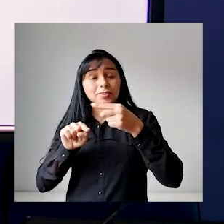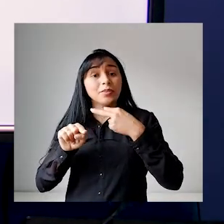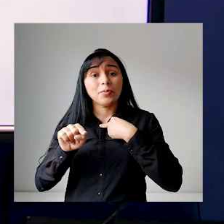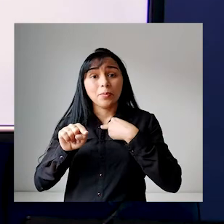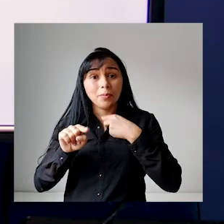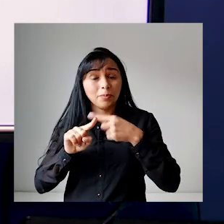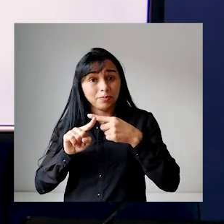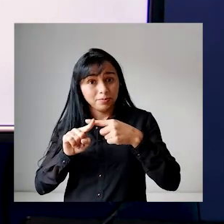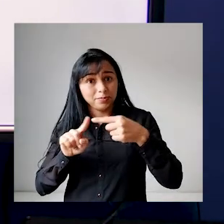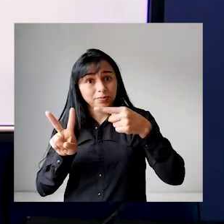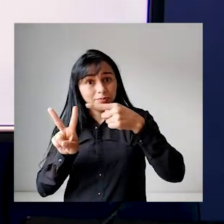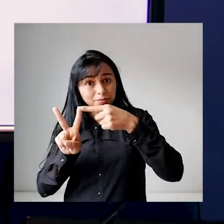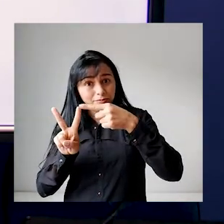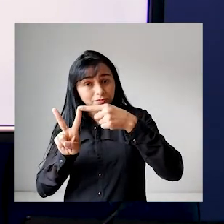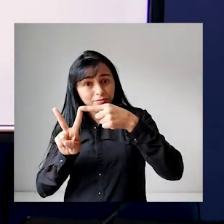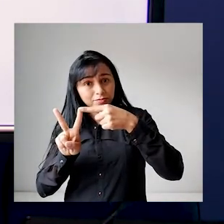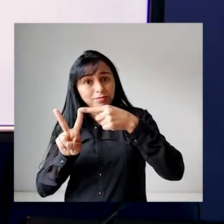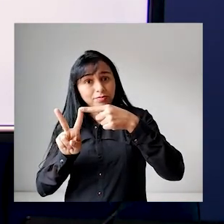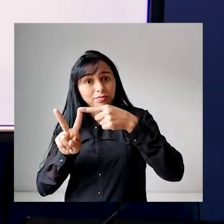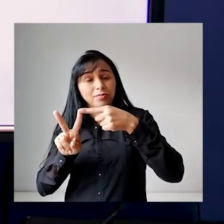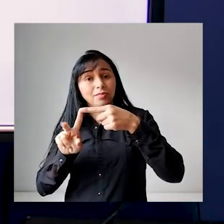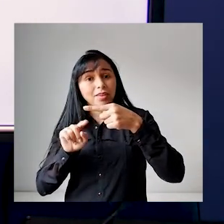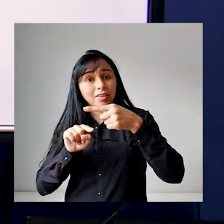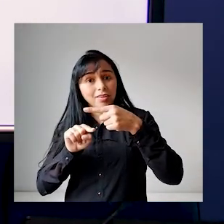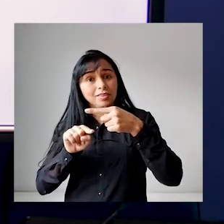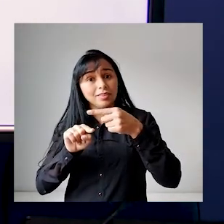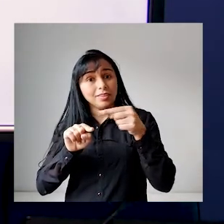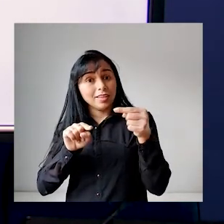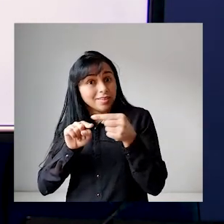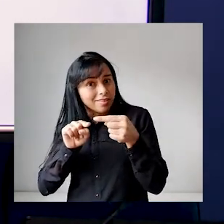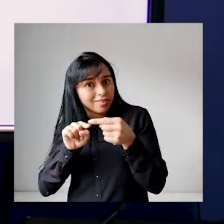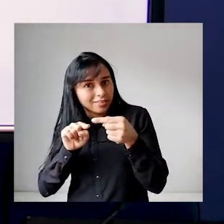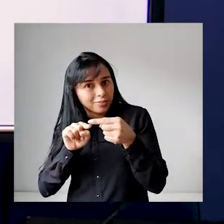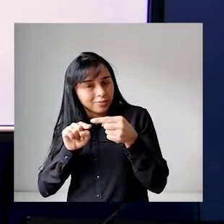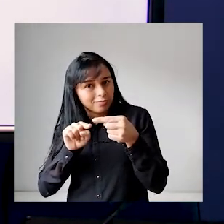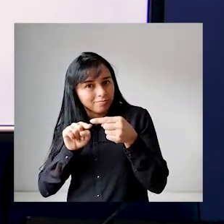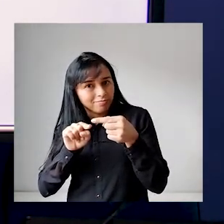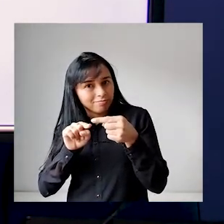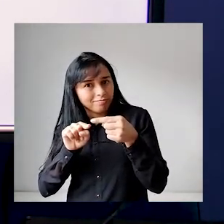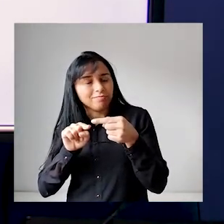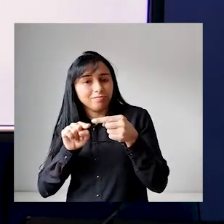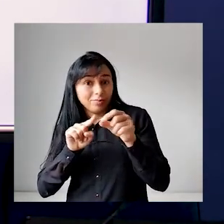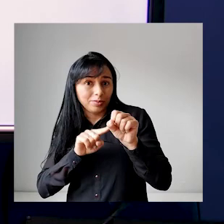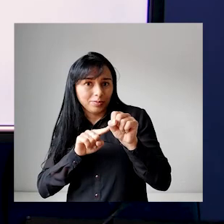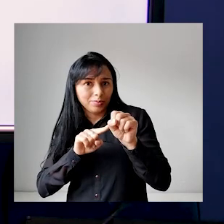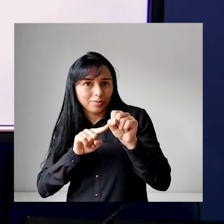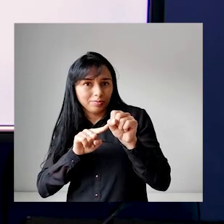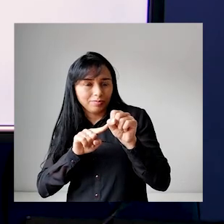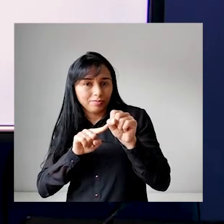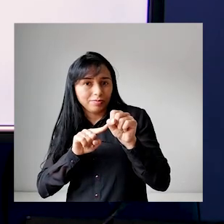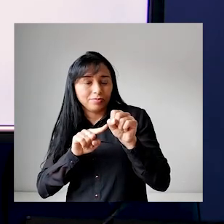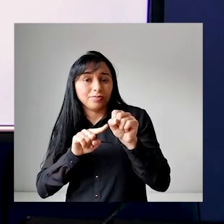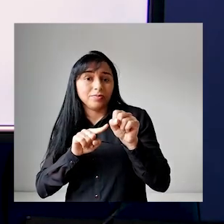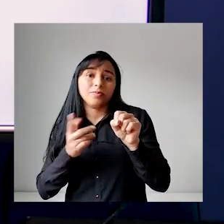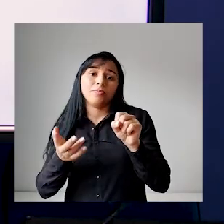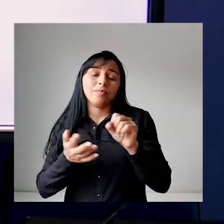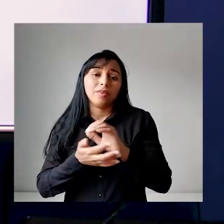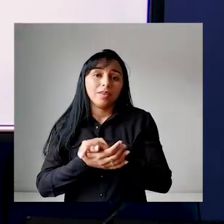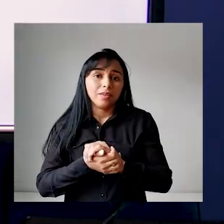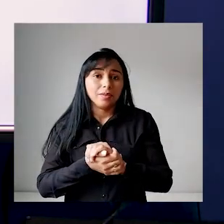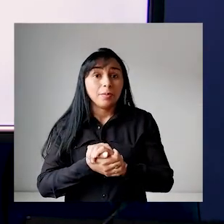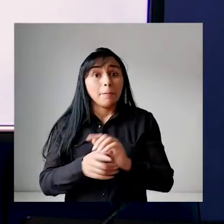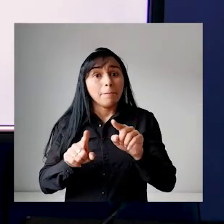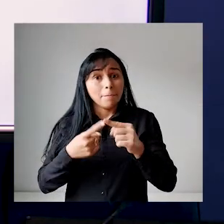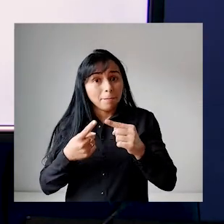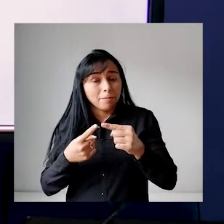for aplicar esse chamado corte, que na verdade é uma simplificação, o resultado seria menos 8.